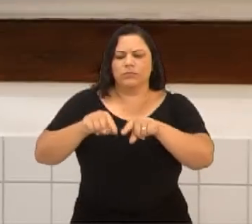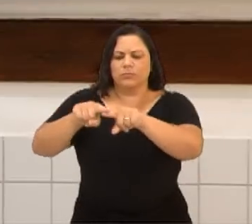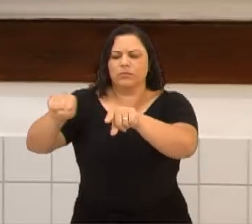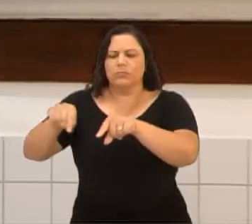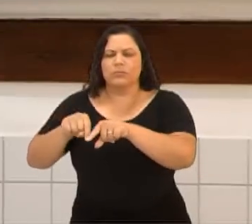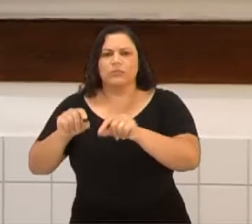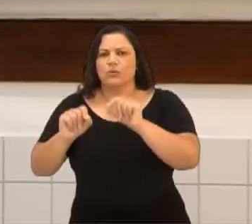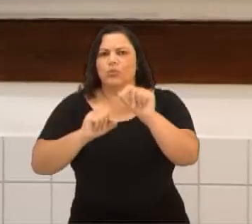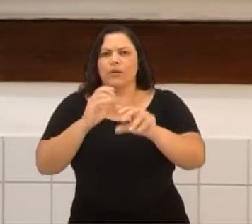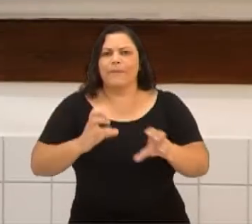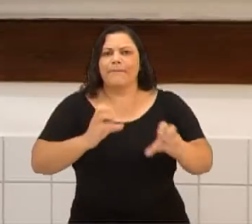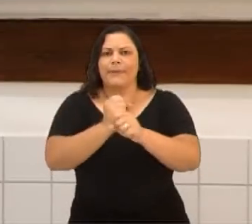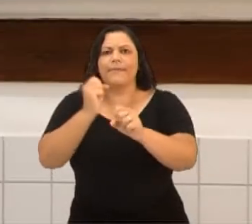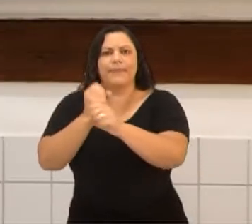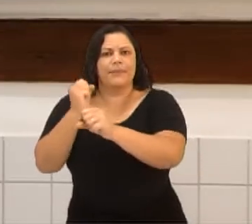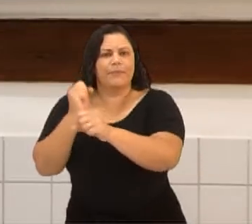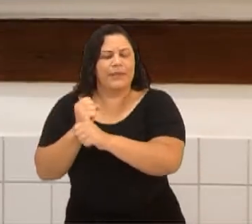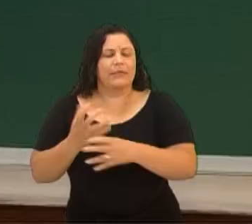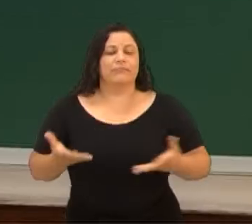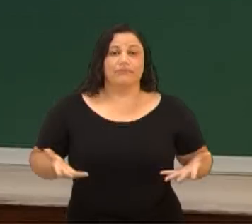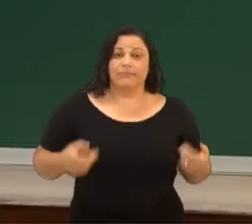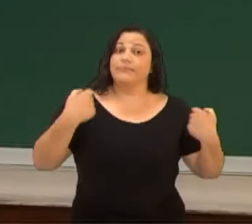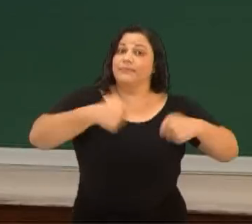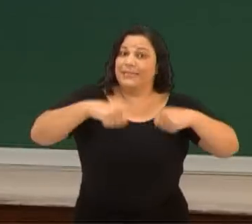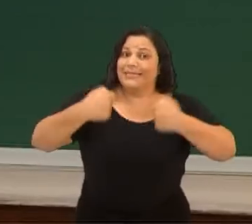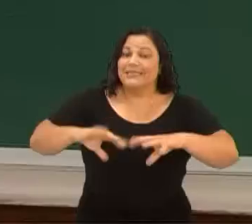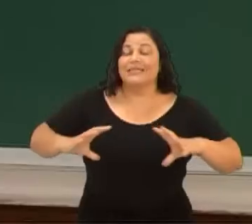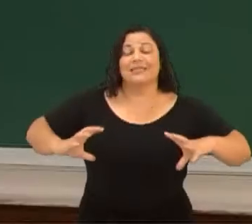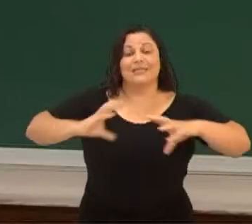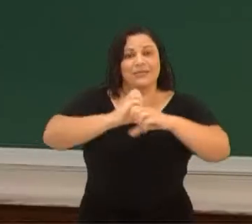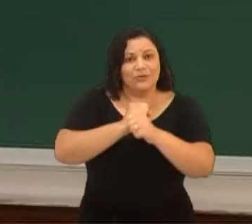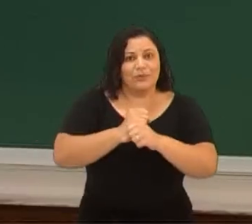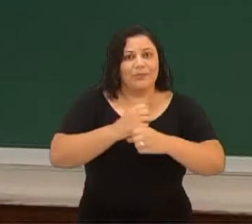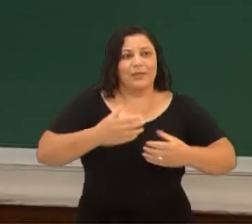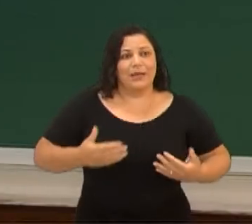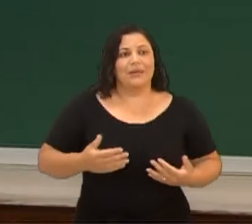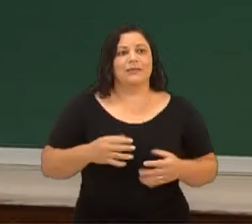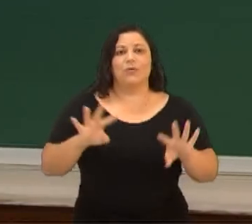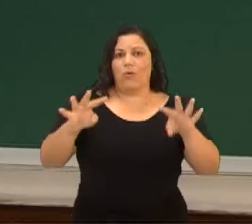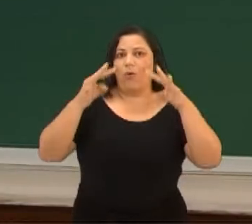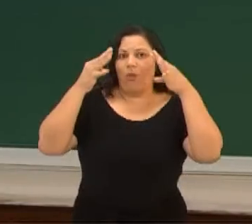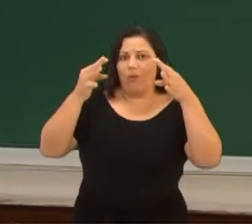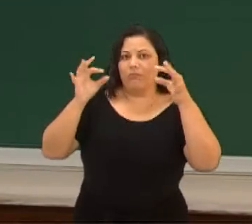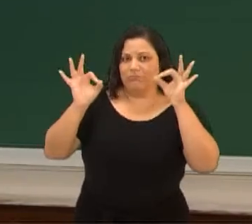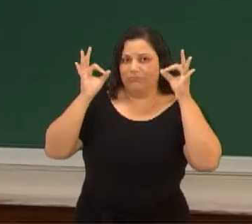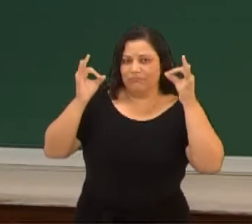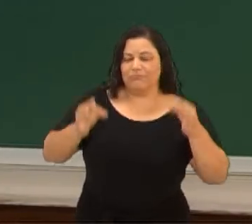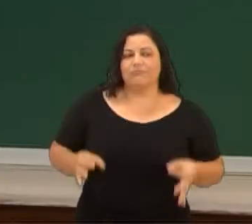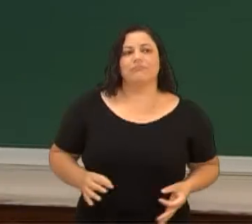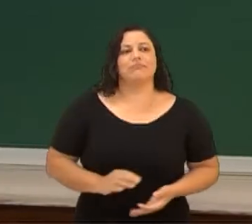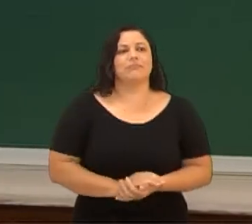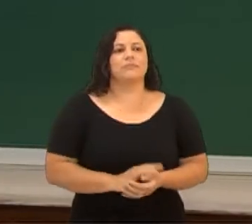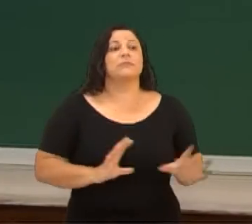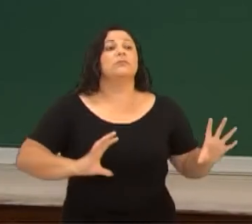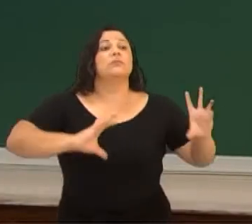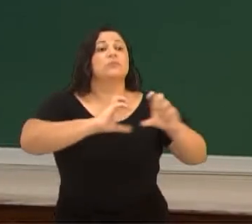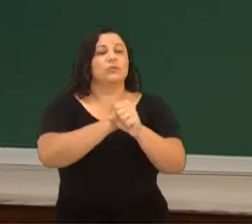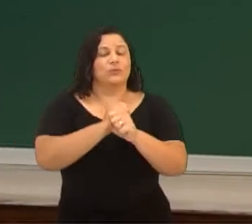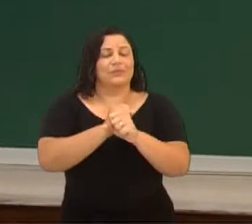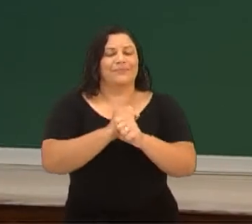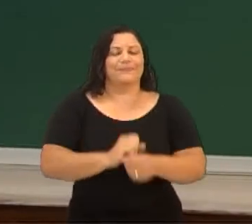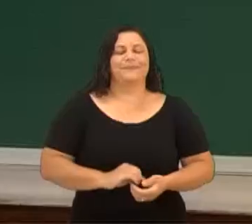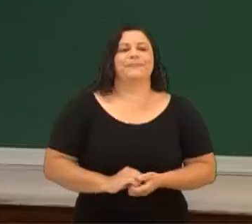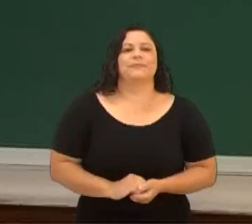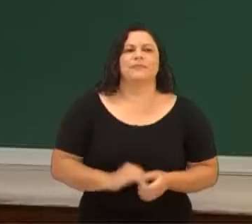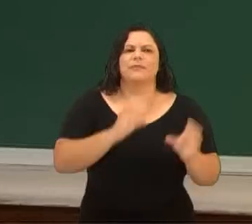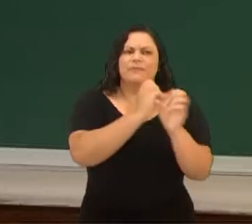o quê? Somando. Então, a gente precisa somar. Olhem aqui, então, a área total. Você vai somar o